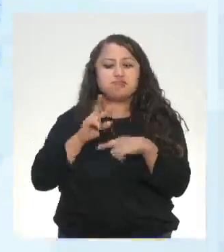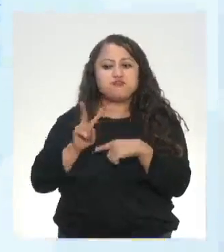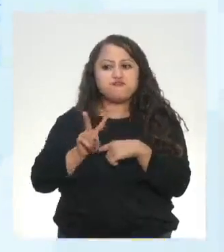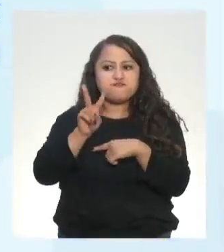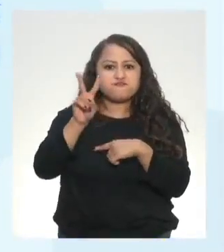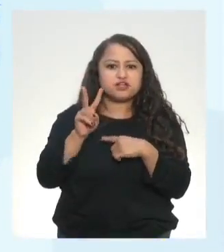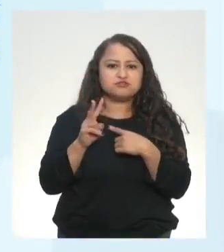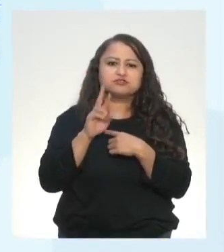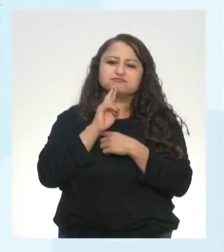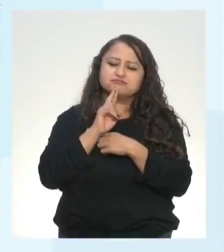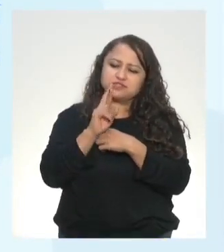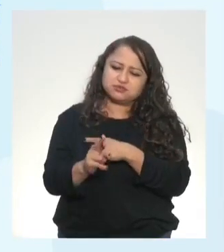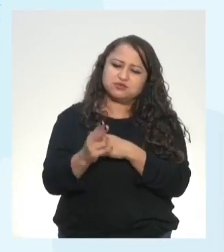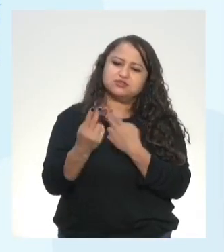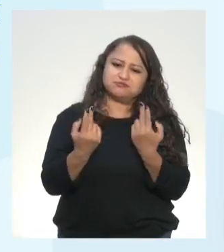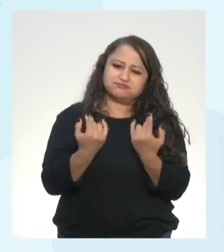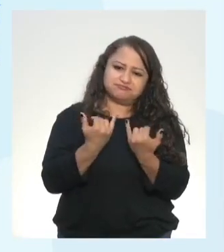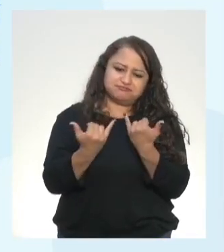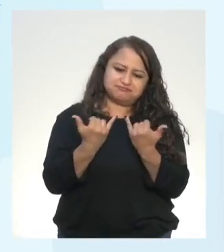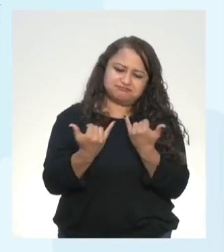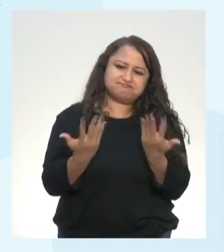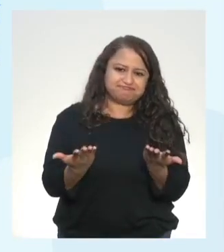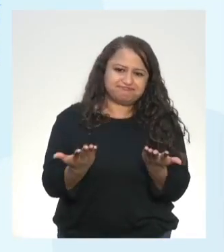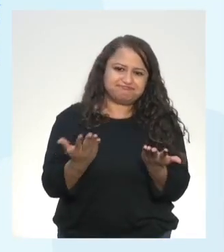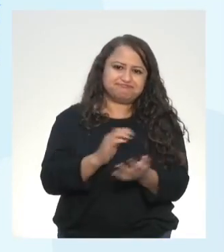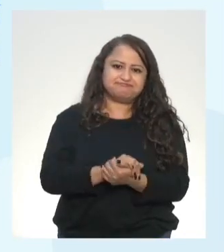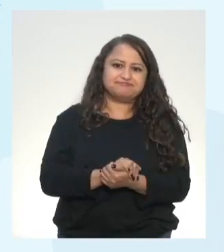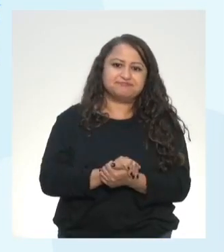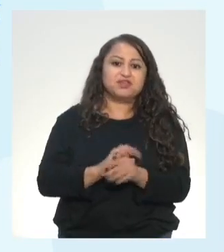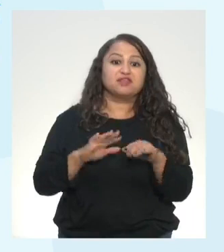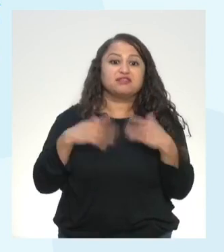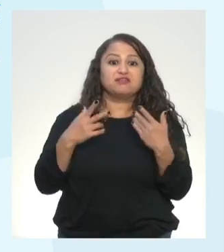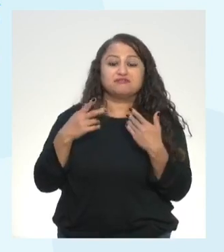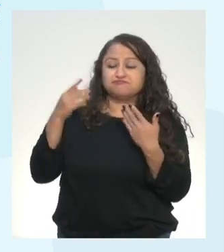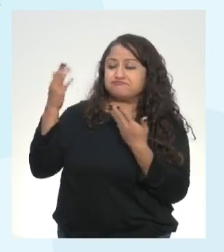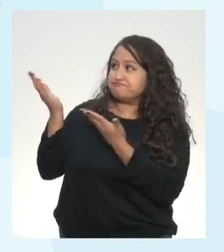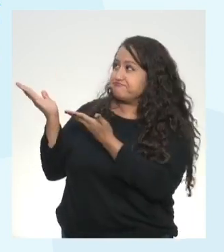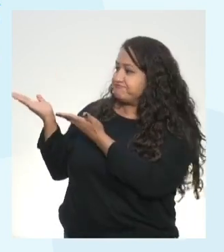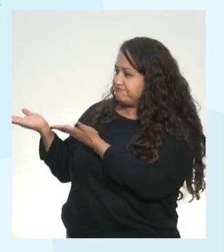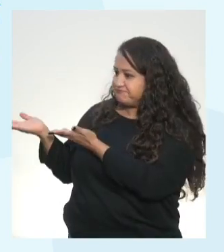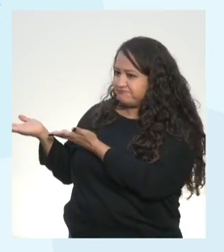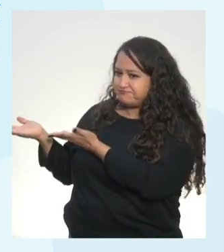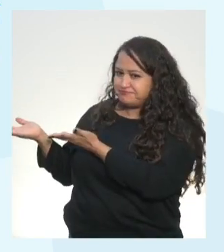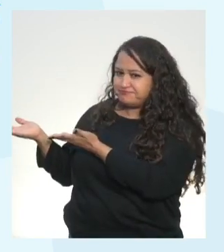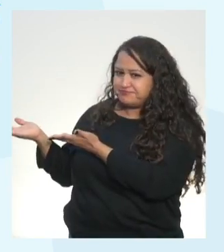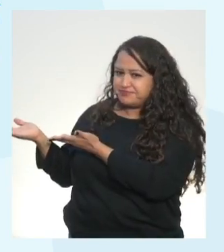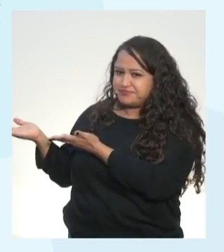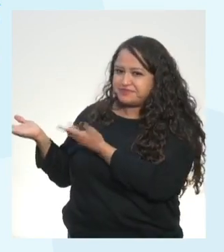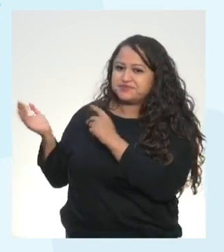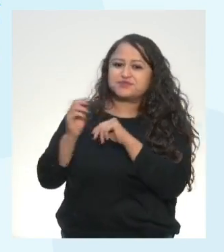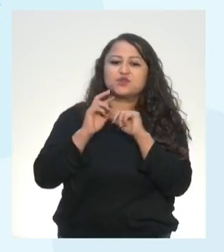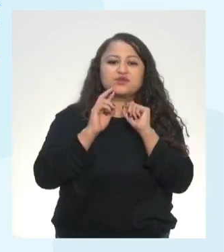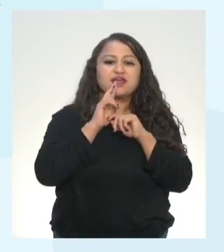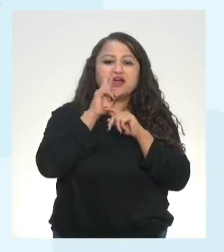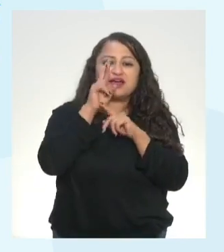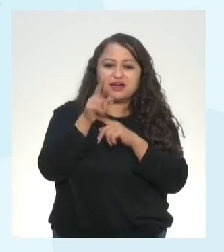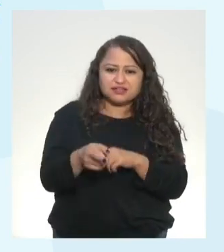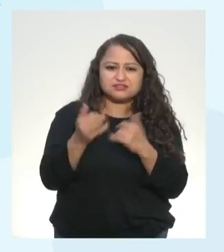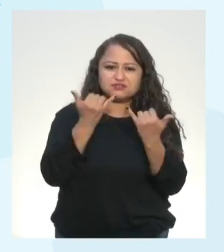figura menor, que é 4. Bom, 8 dividido por 4, 2. Então, a razão entre